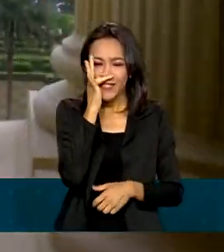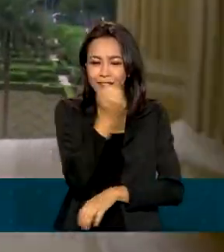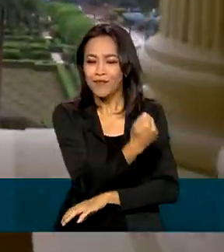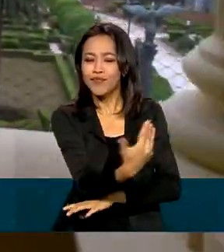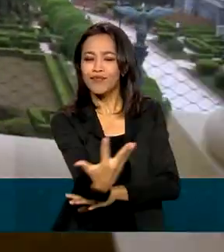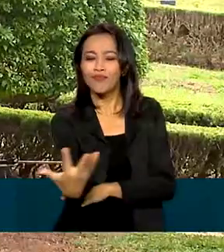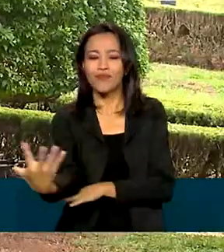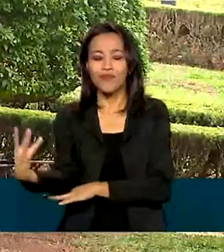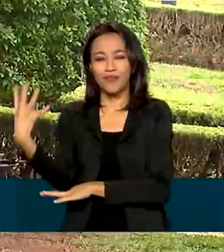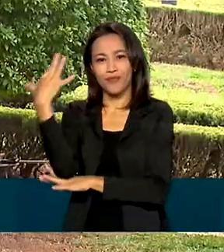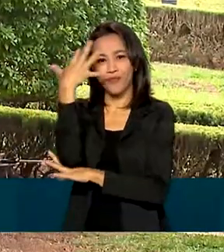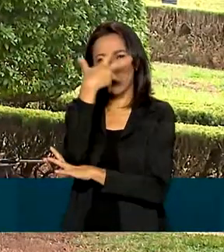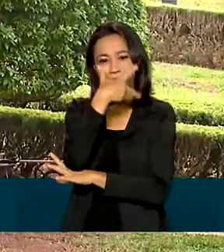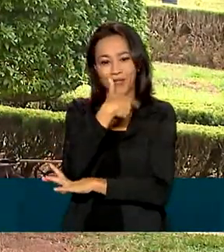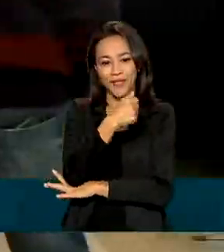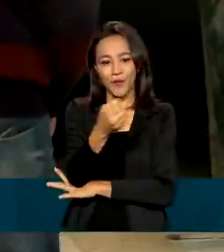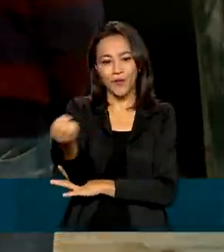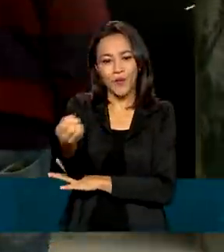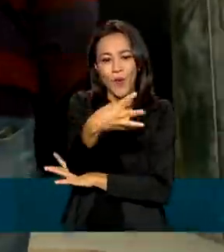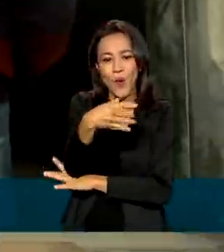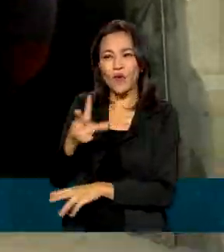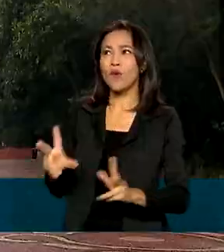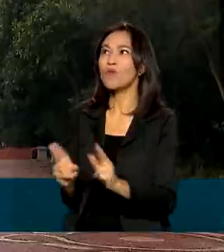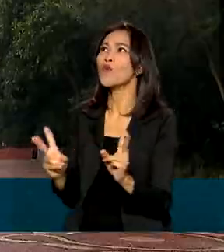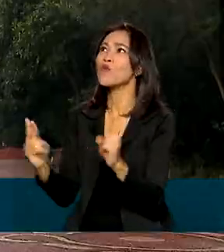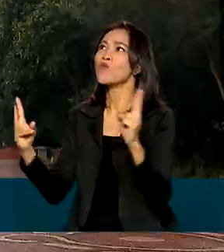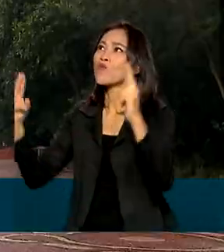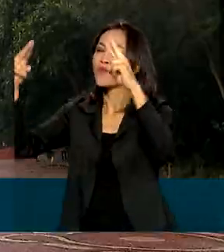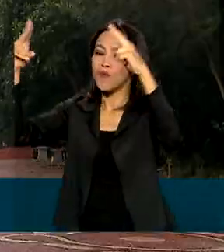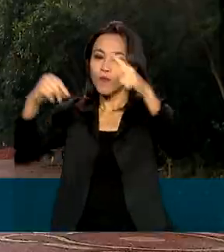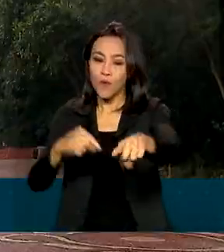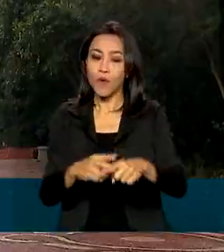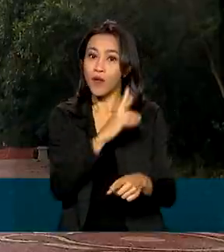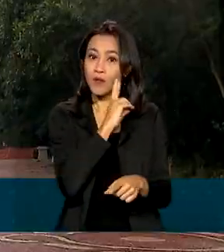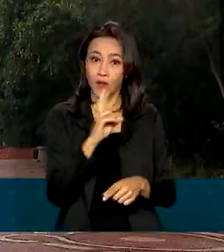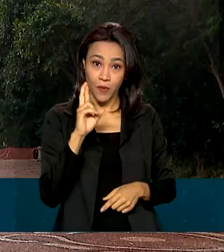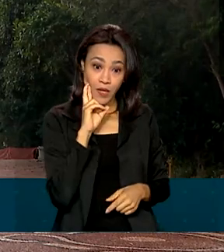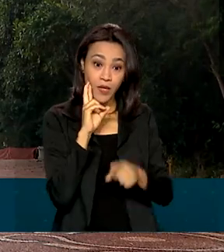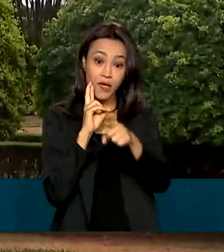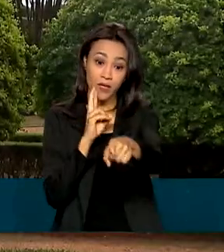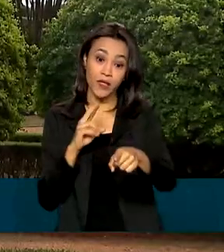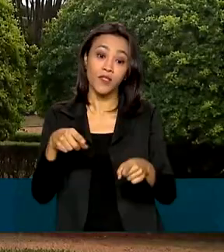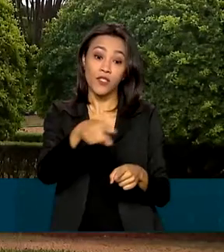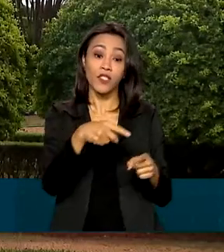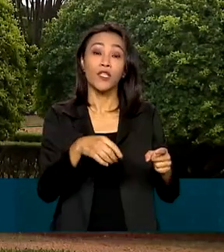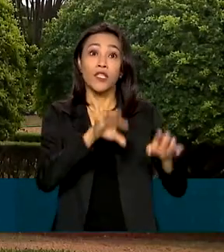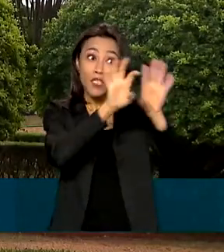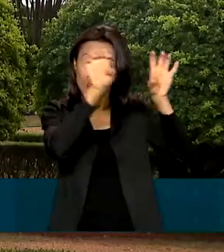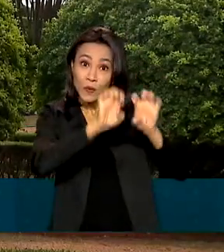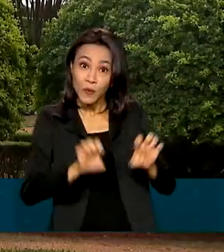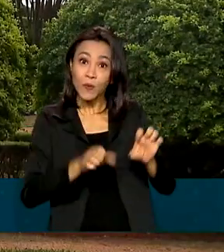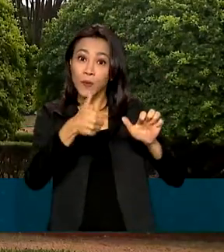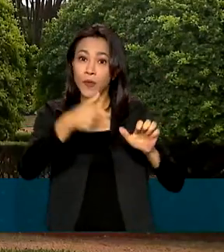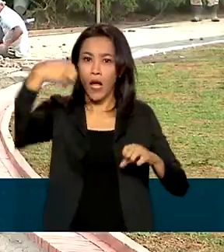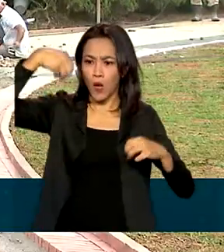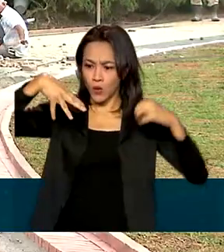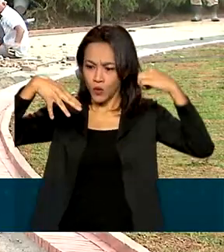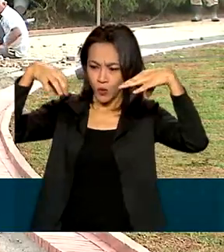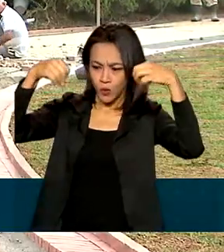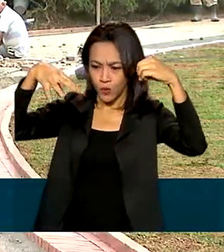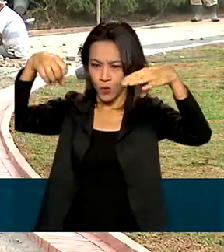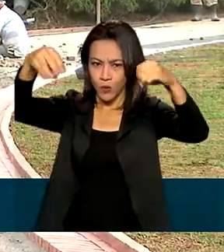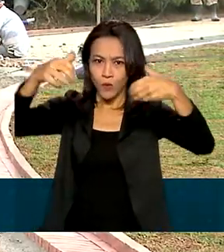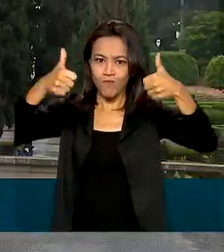cara nova. Novo paisagismo, restaurante, infraestrutura para food bikes, modernização da iluminação pública e